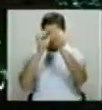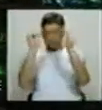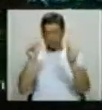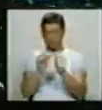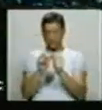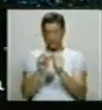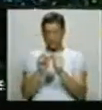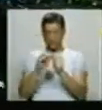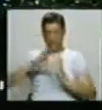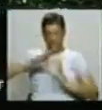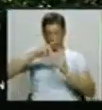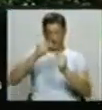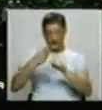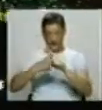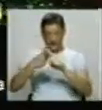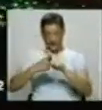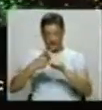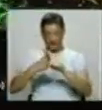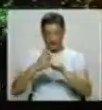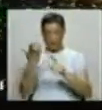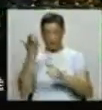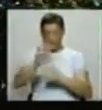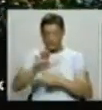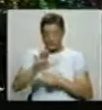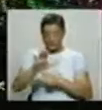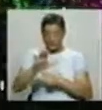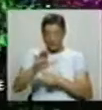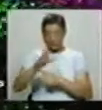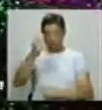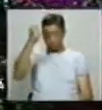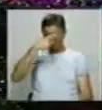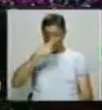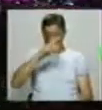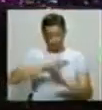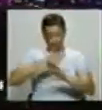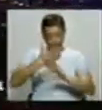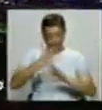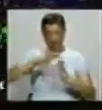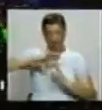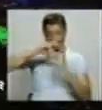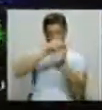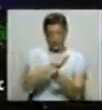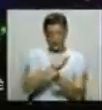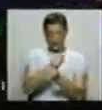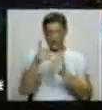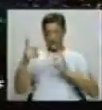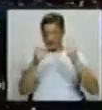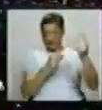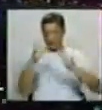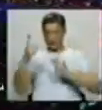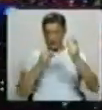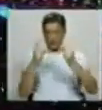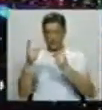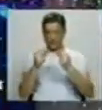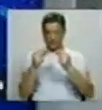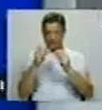Portanto, interessante ver este tipo de exemplos que contam outras histórias de exoplanetas. Ainda, estrelas e mais descobertas.